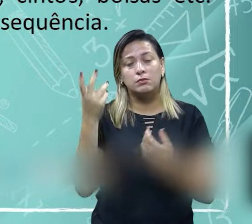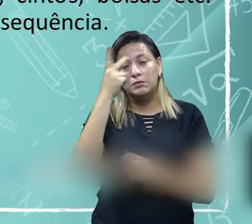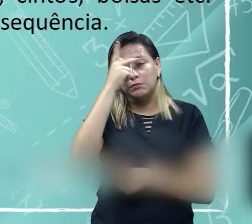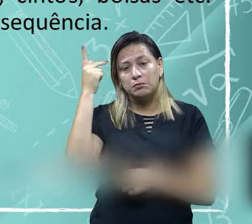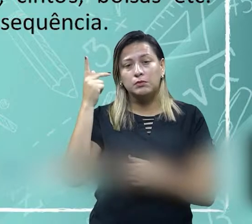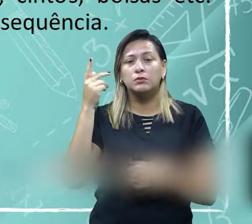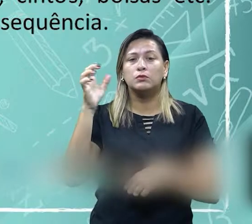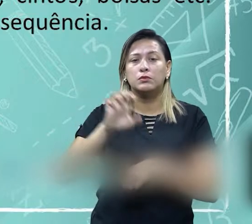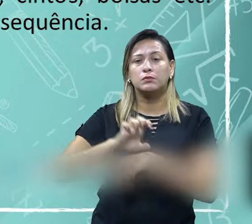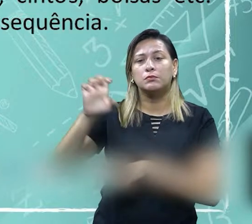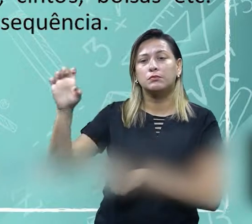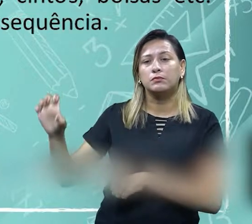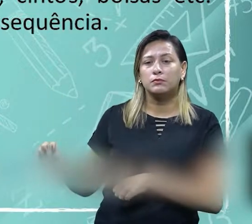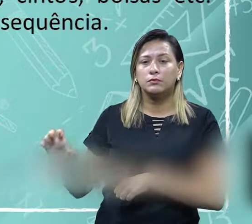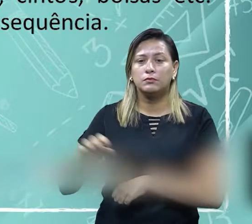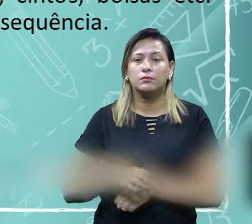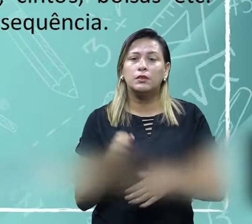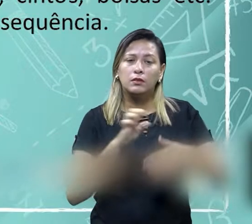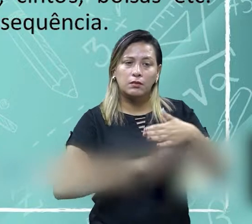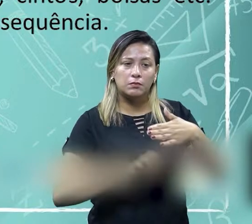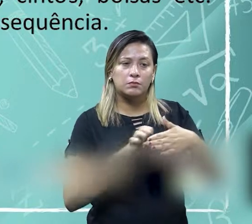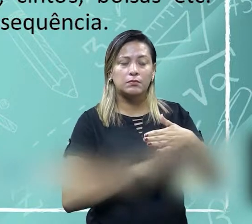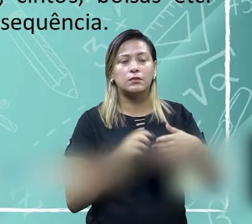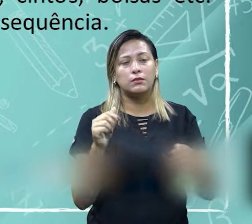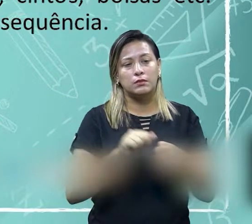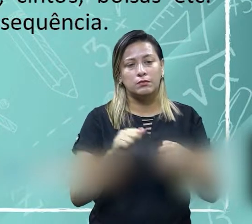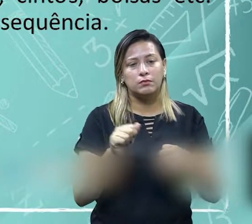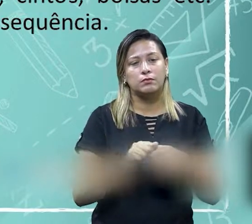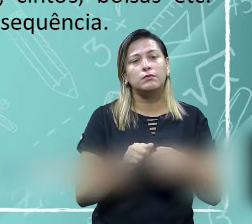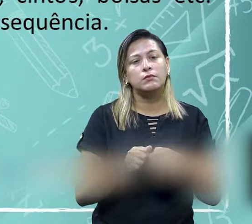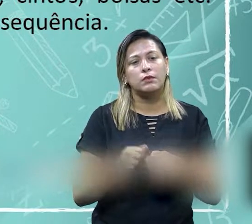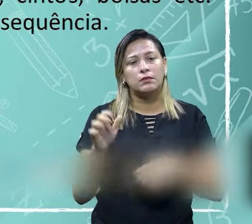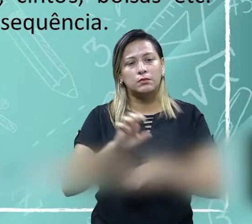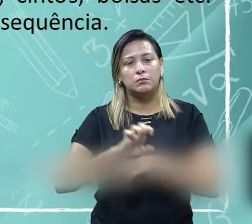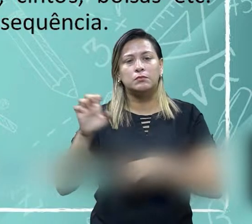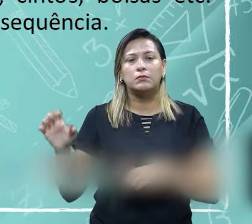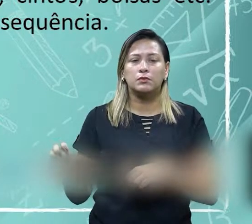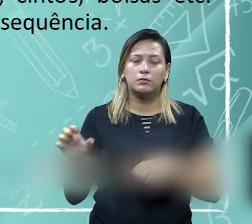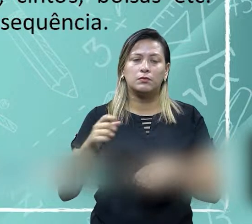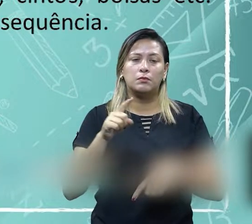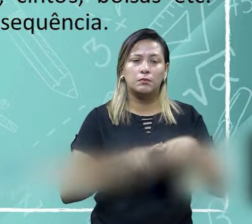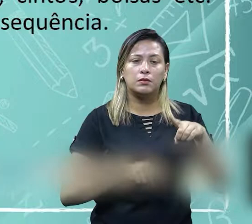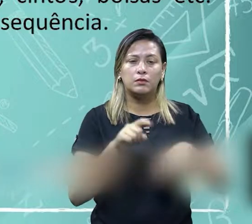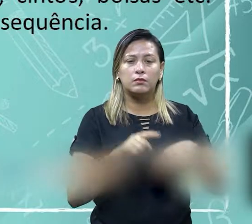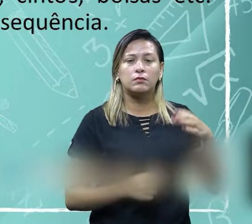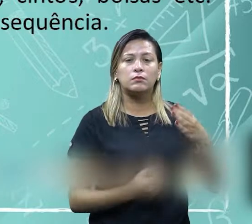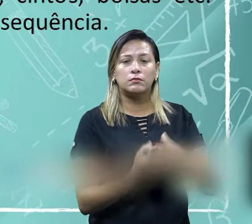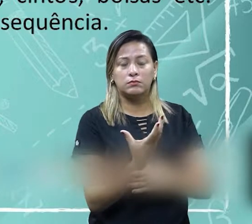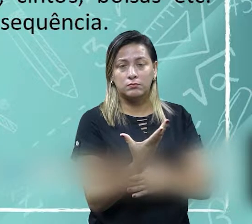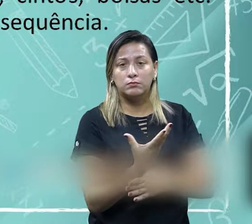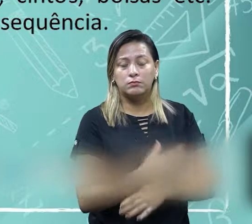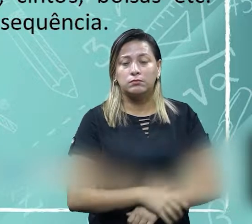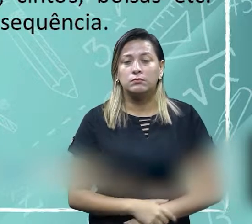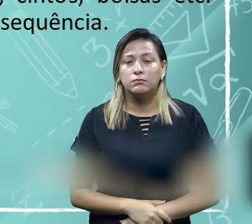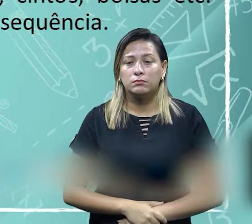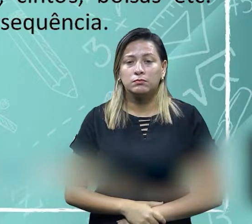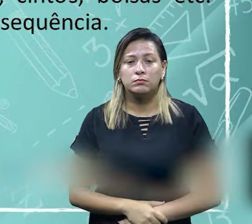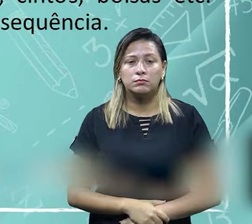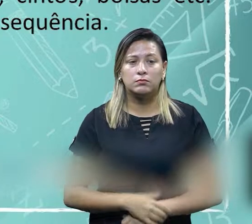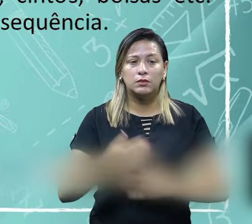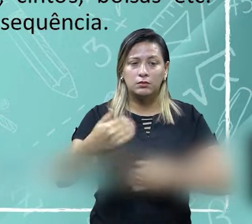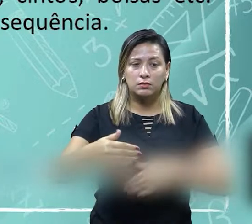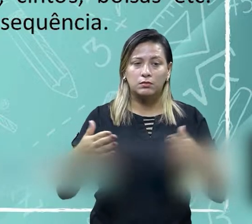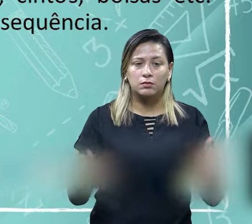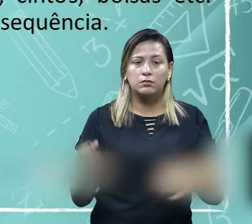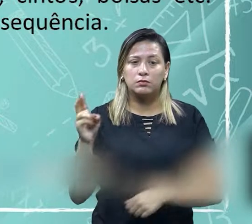de exportação que permite à empresa fabricante exportadora importar insumos, ou seja, matérias-primas,